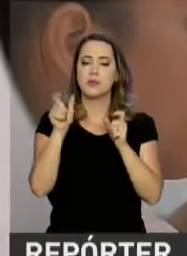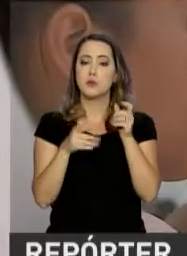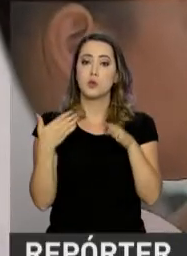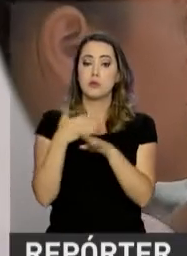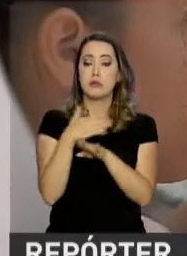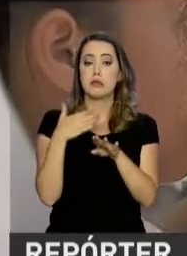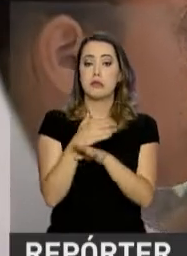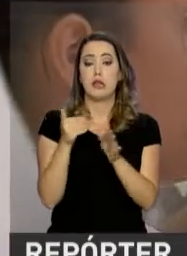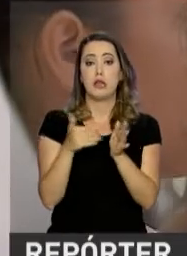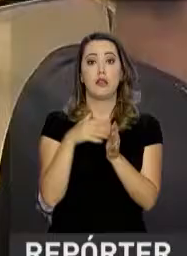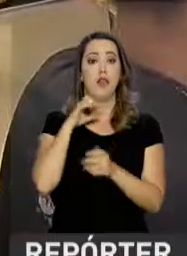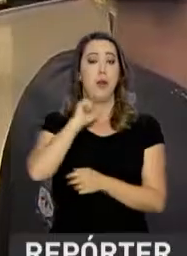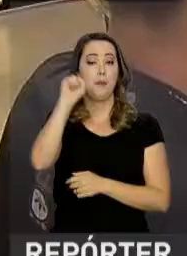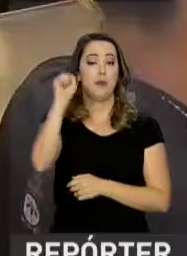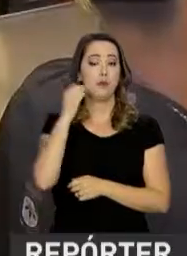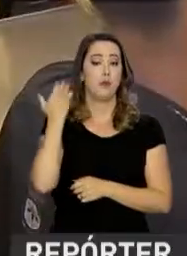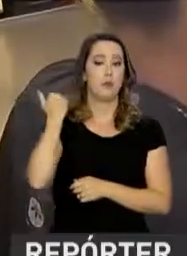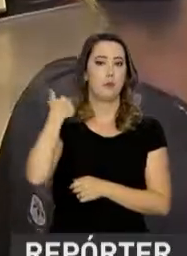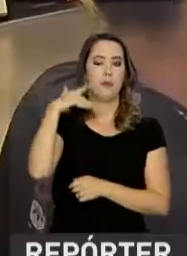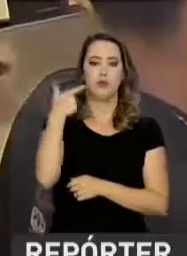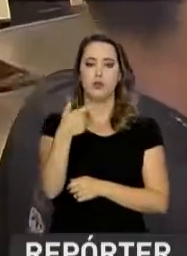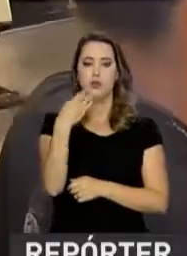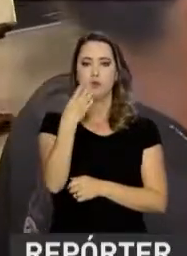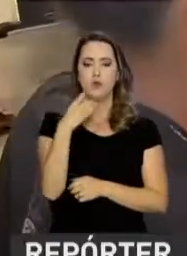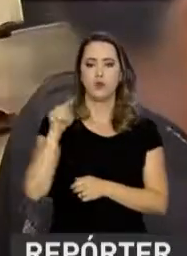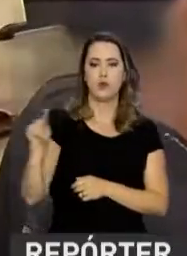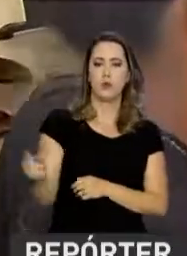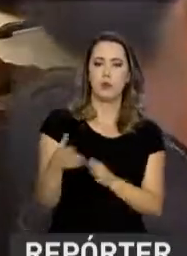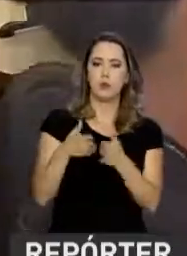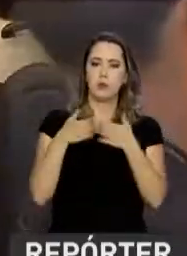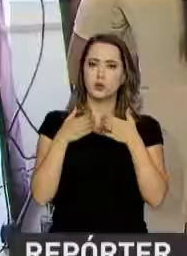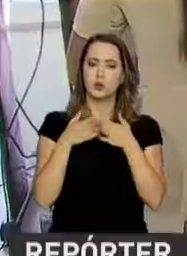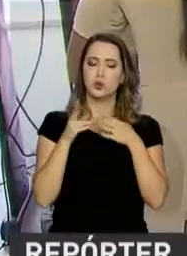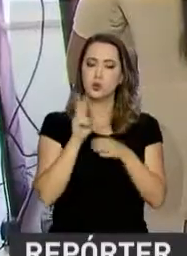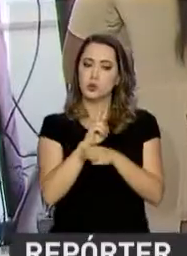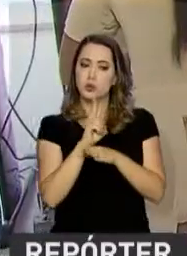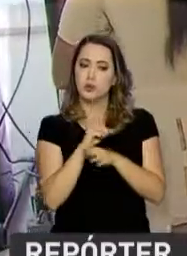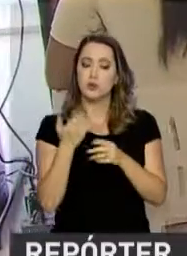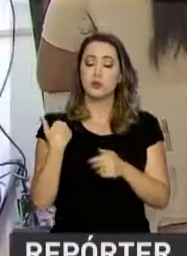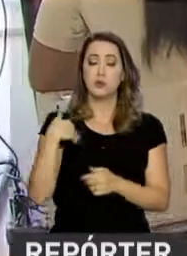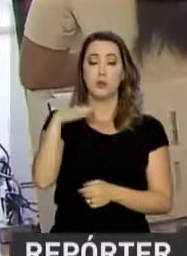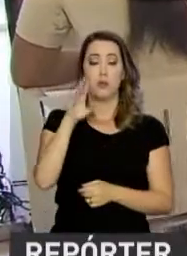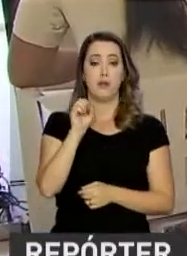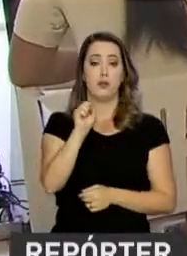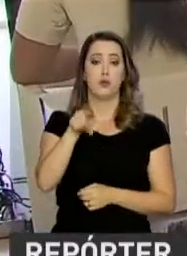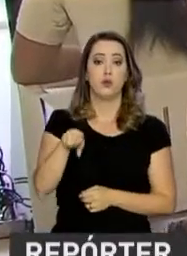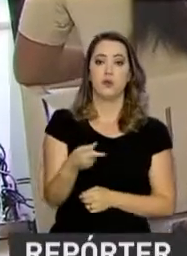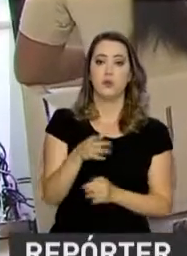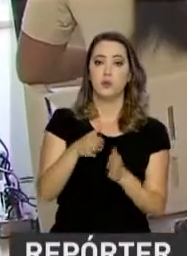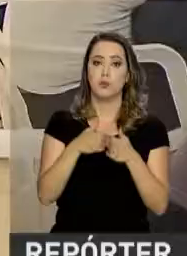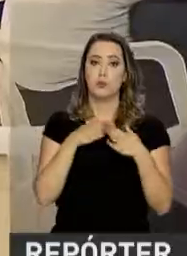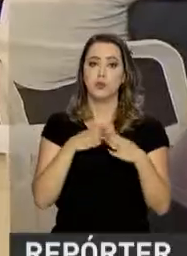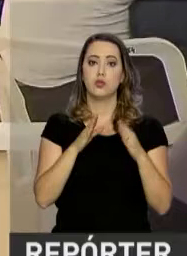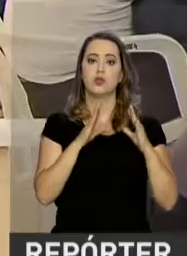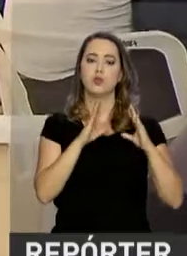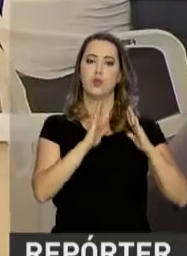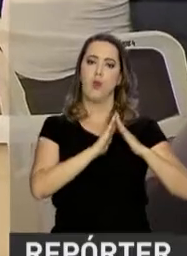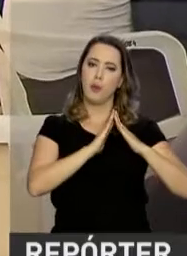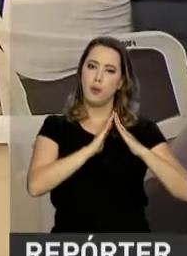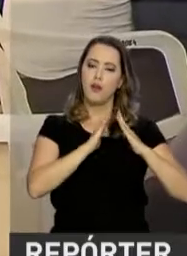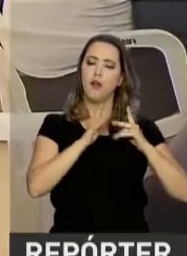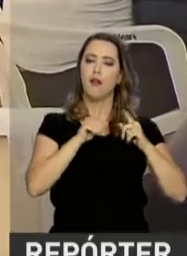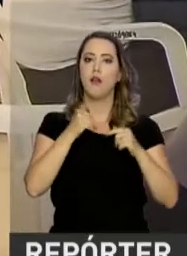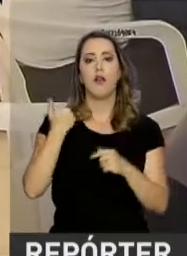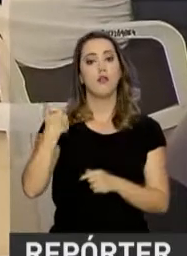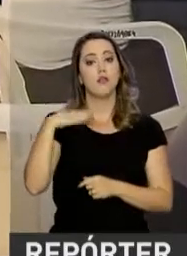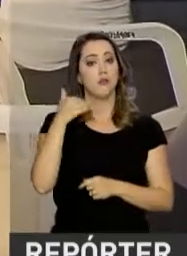Até abril foram feitos mais de 24 mil pedidos de refúgio, mais de 8 mil pedidos de residência e quase 10